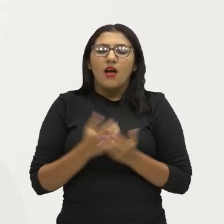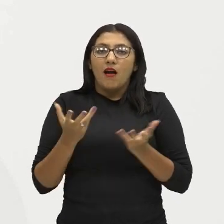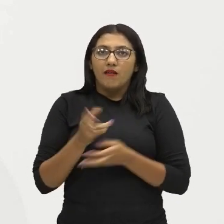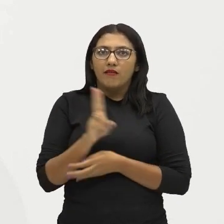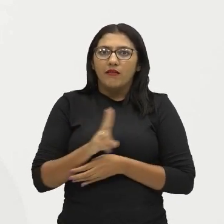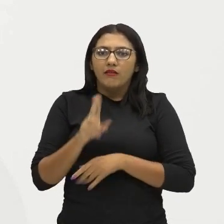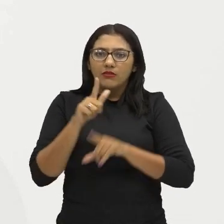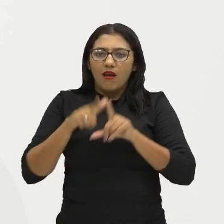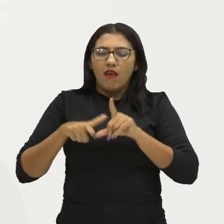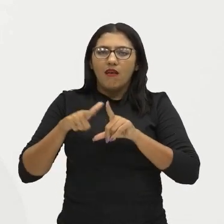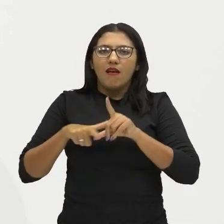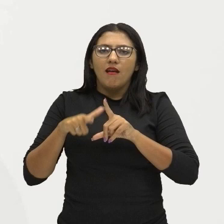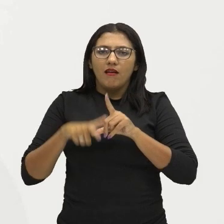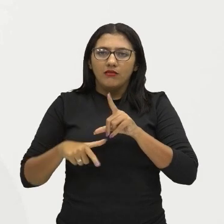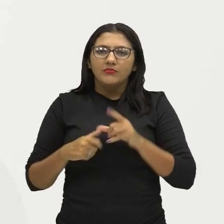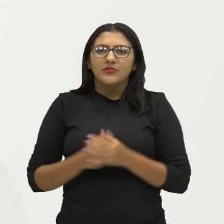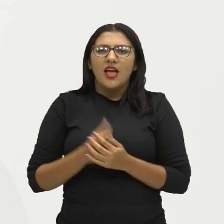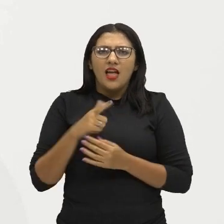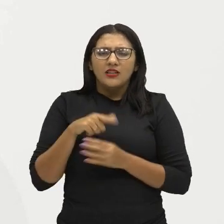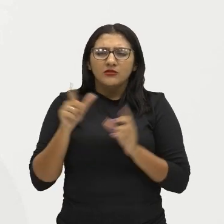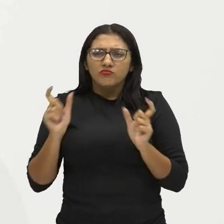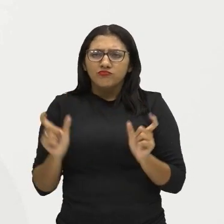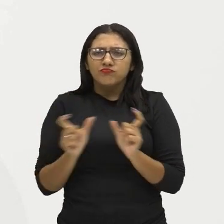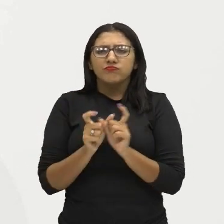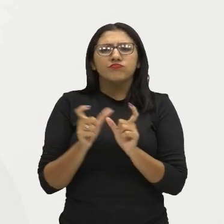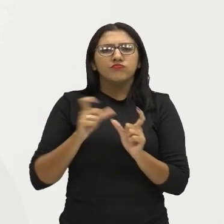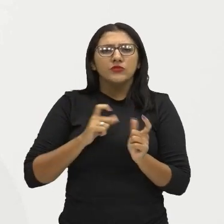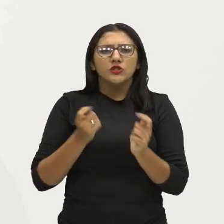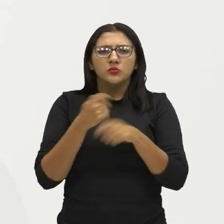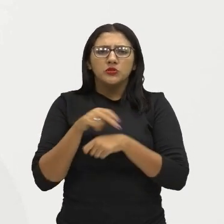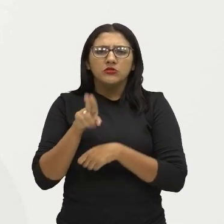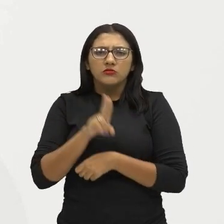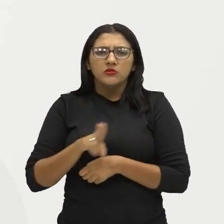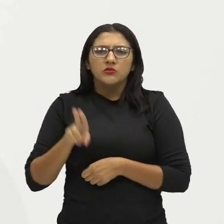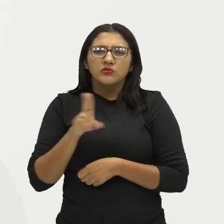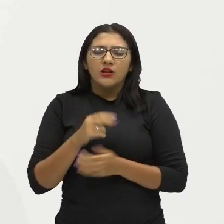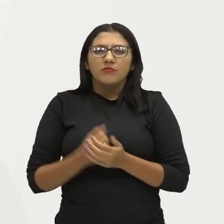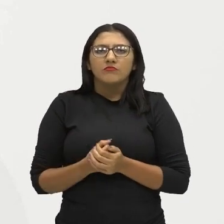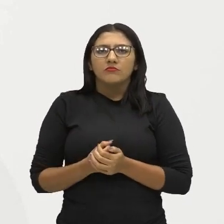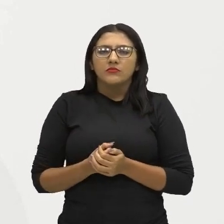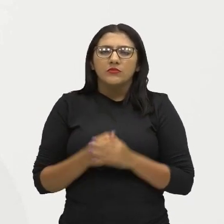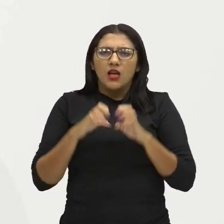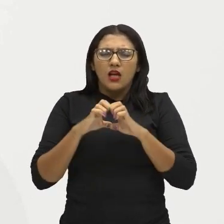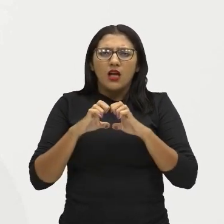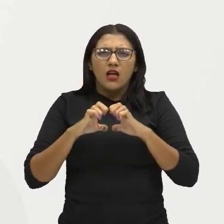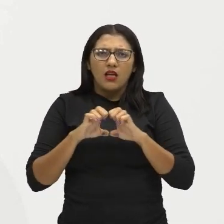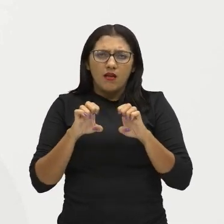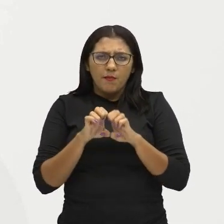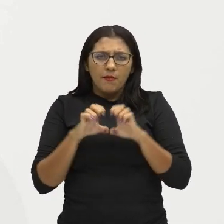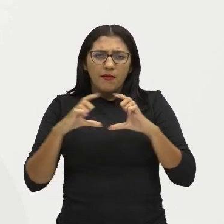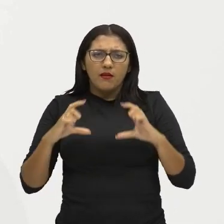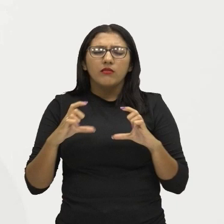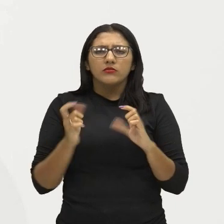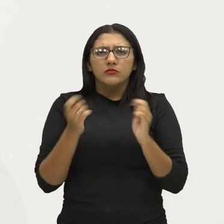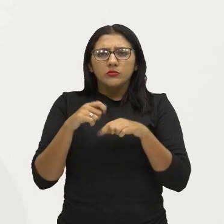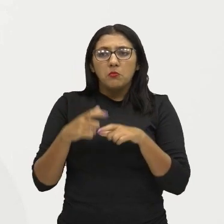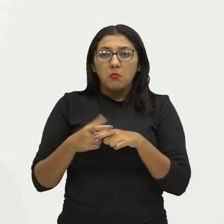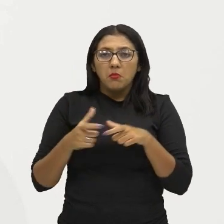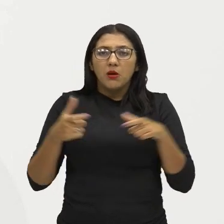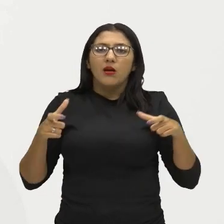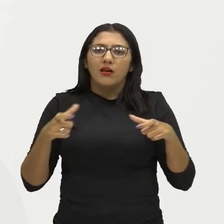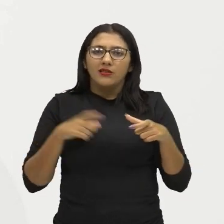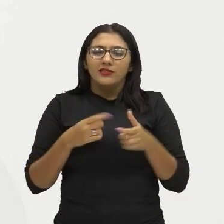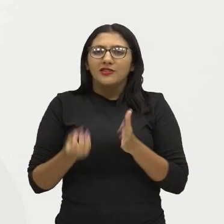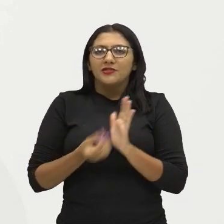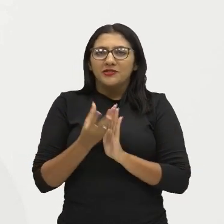letras. Essa junção possibilitou uma linguagem mais ampla da matemática, dando origem